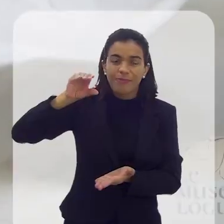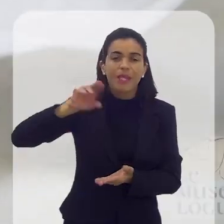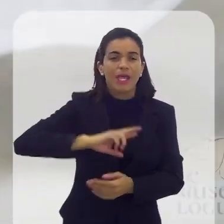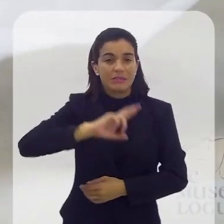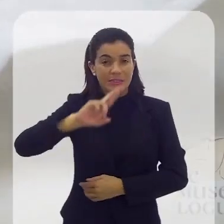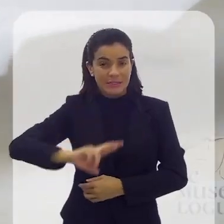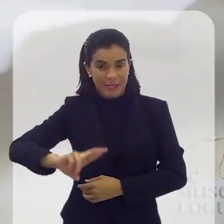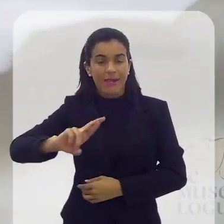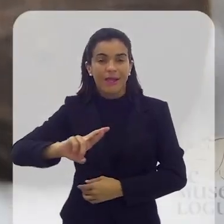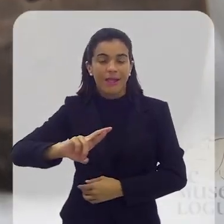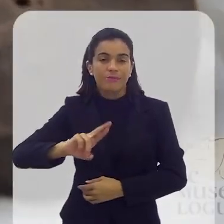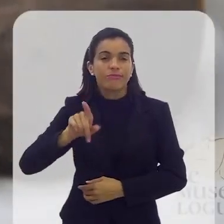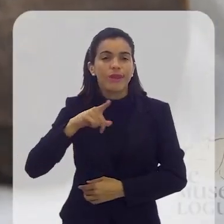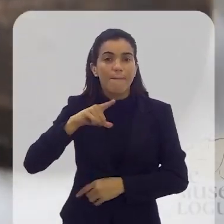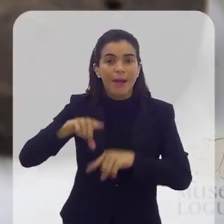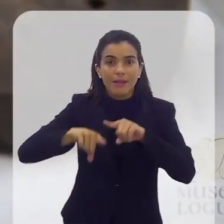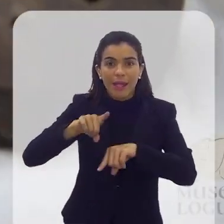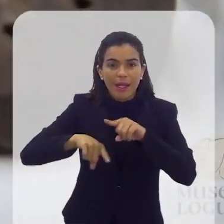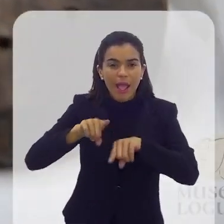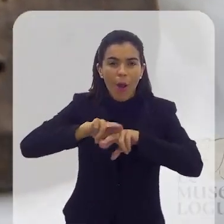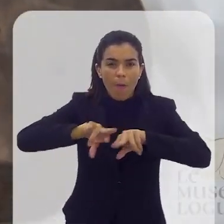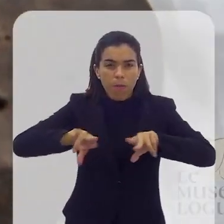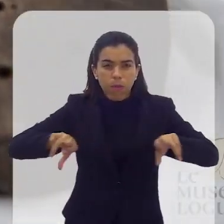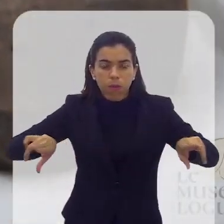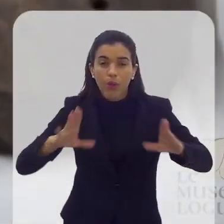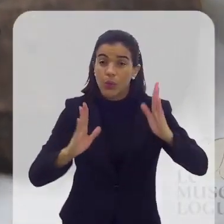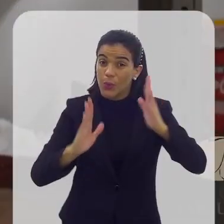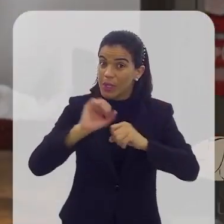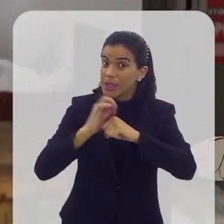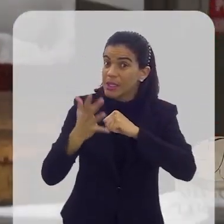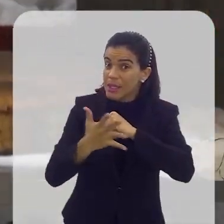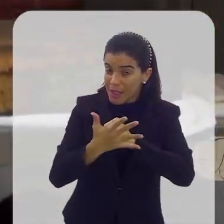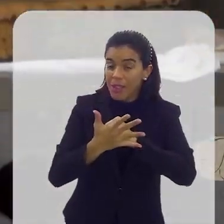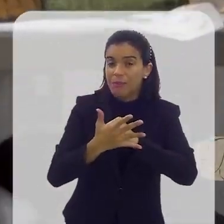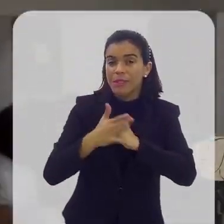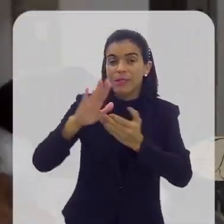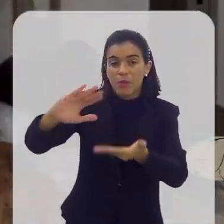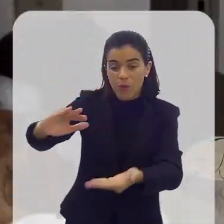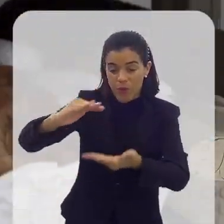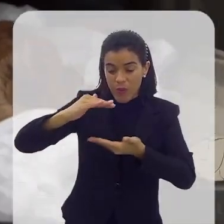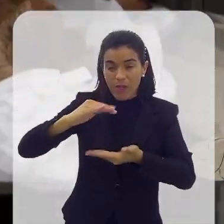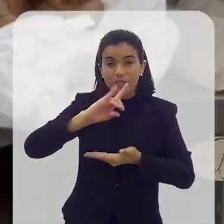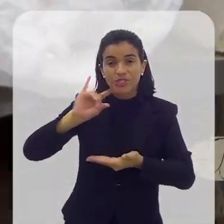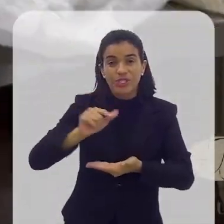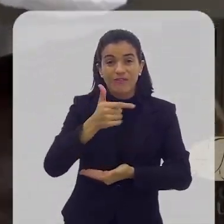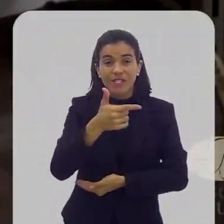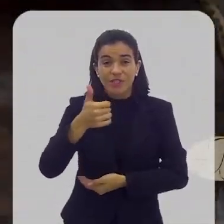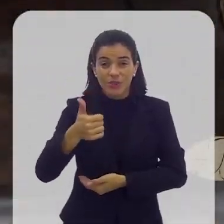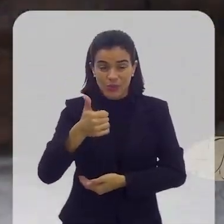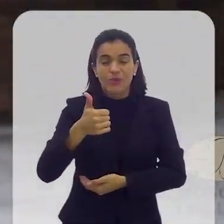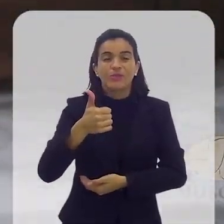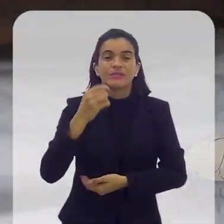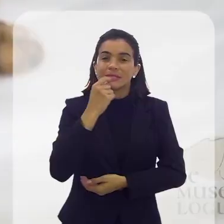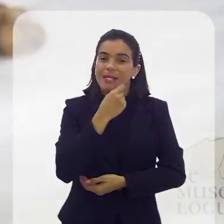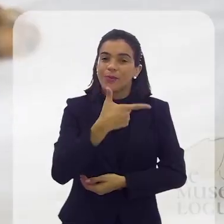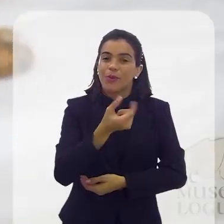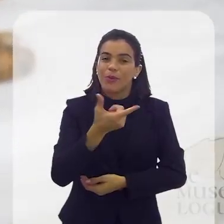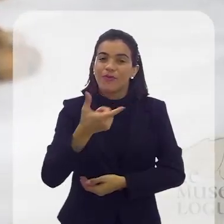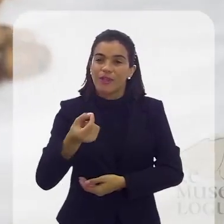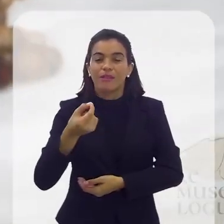pelo fotógrafo, né, contratado pelo Exército Brasileiro para registrar a derrota de Canudos. E